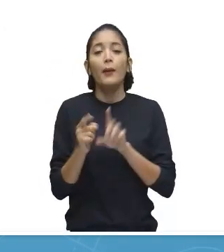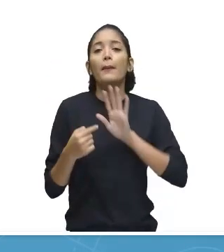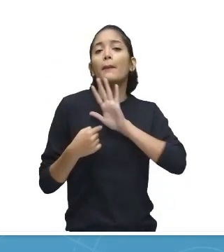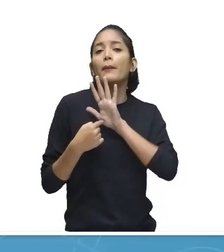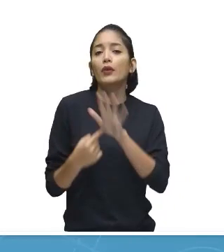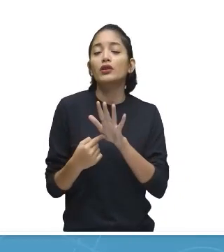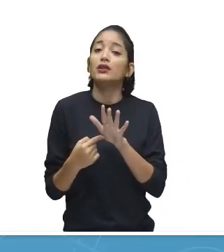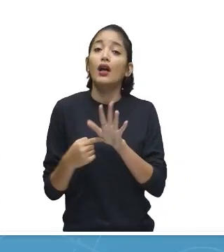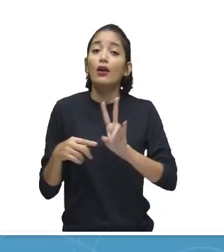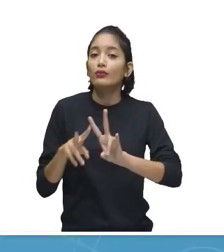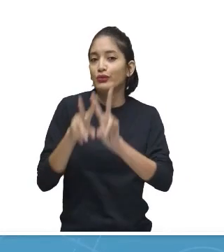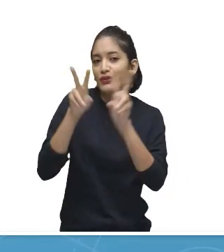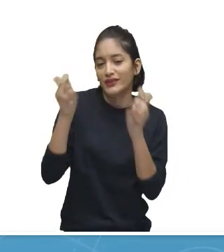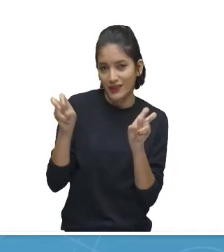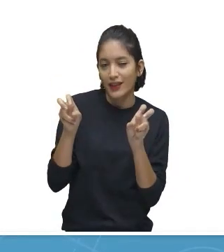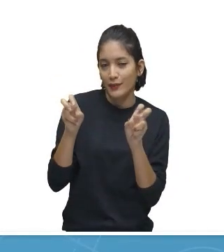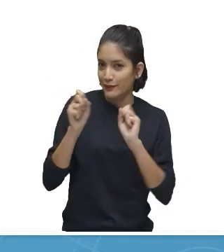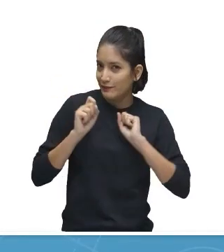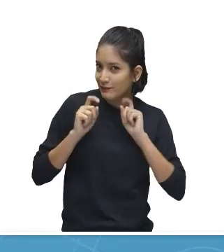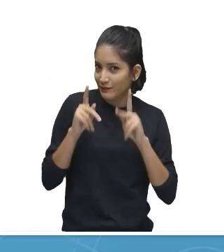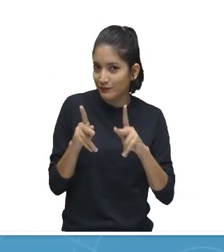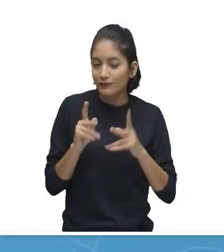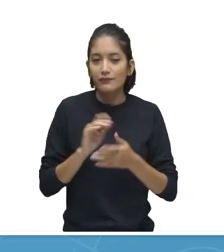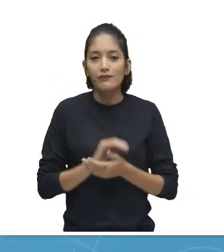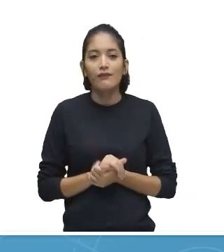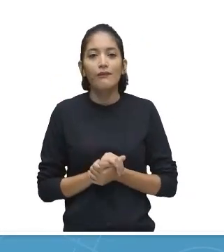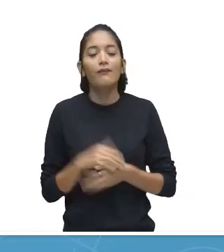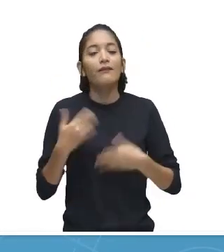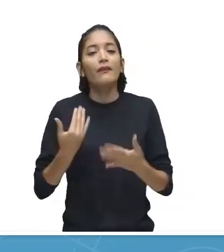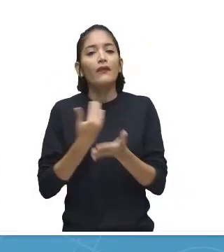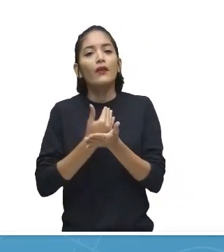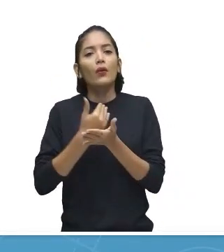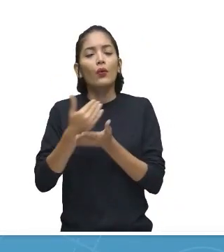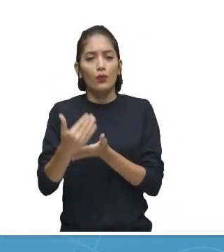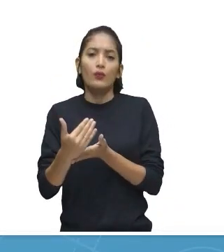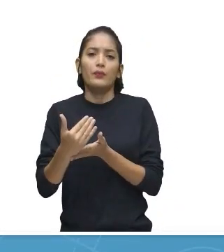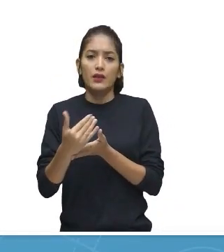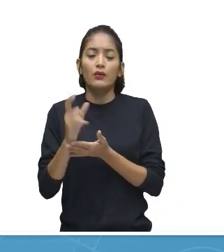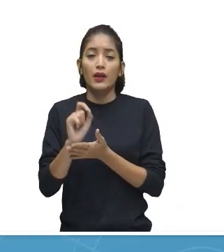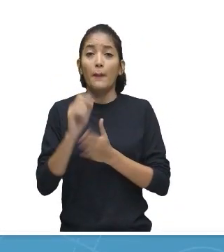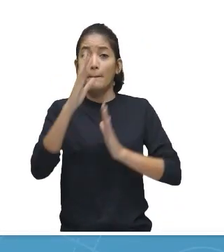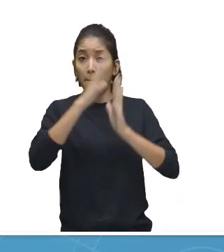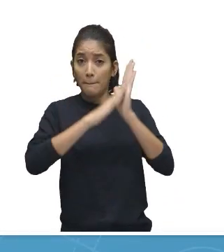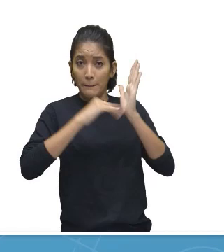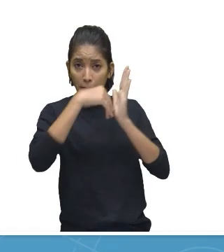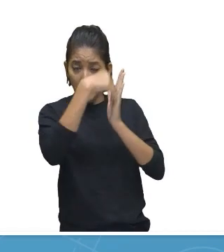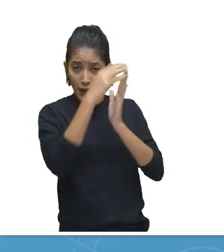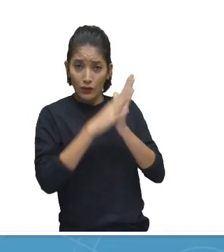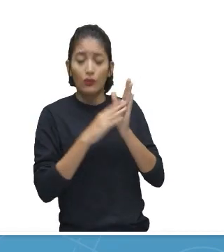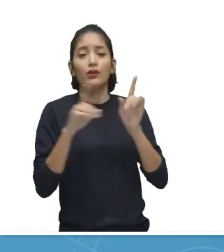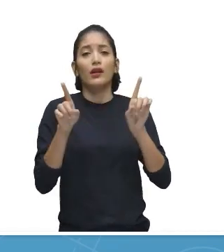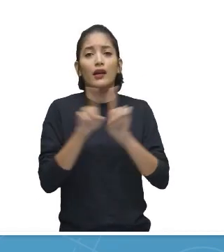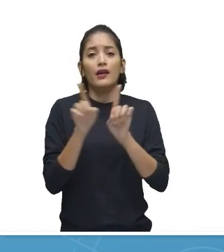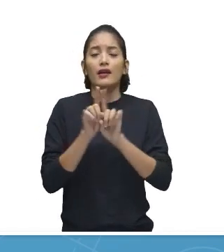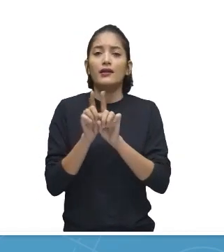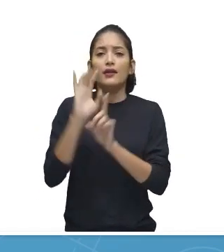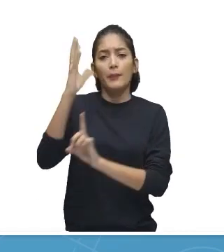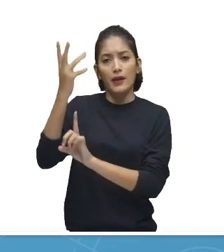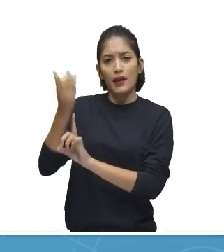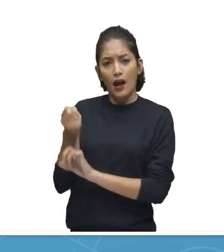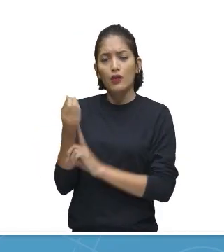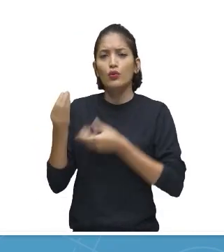alguma mensagem. Certo? Então, vamos conversar sobre pintura e arte enquanto meio de expressão e